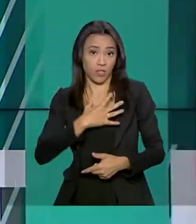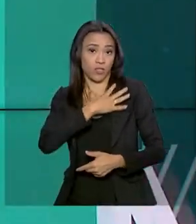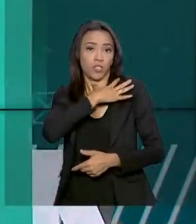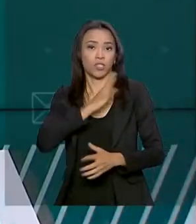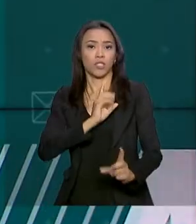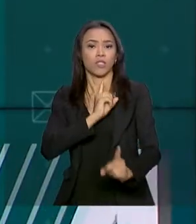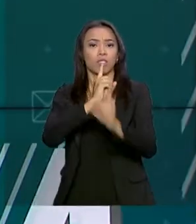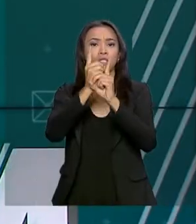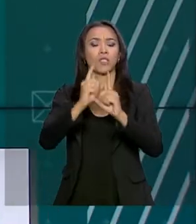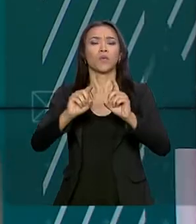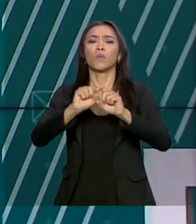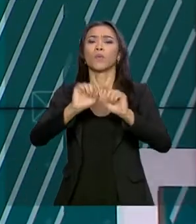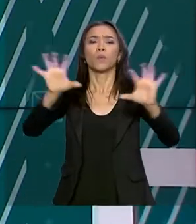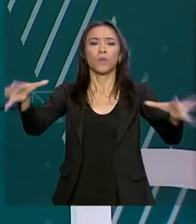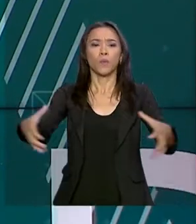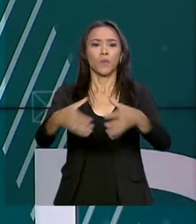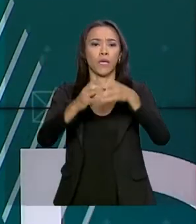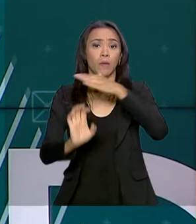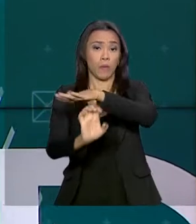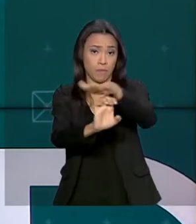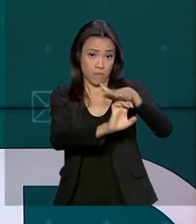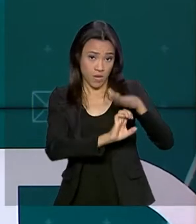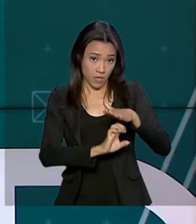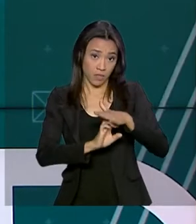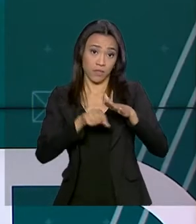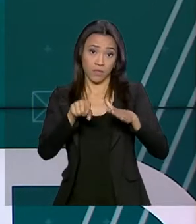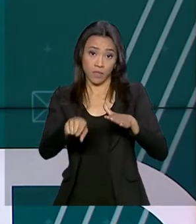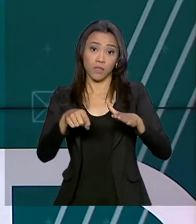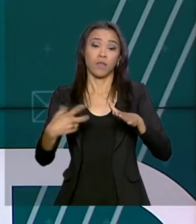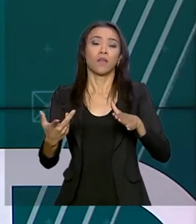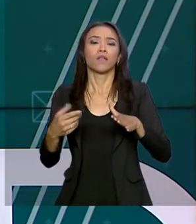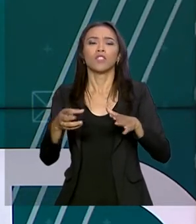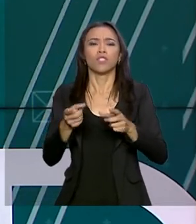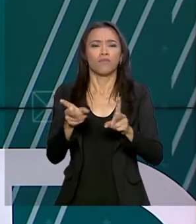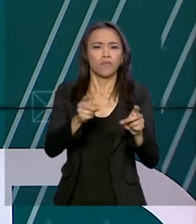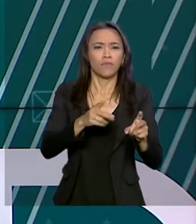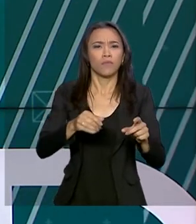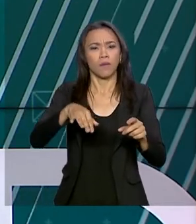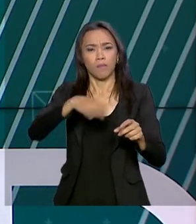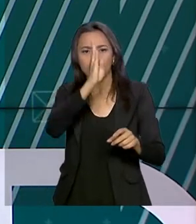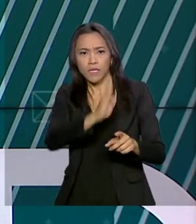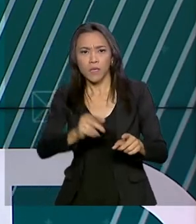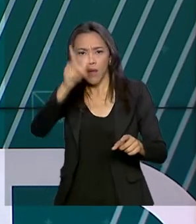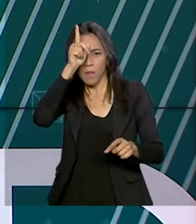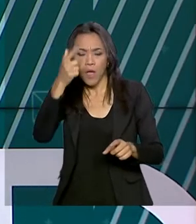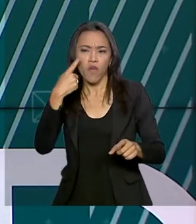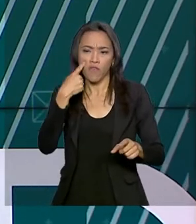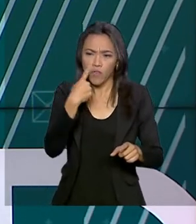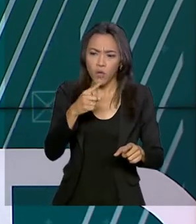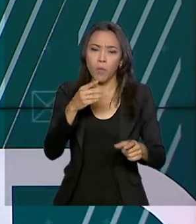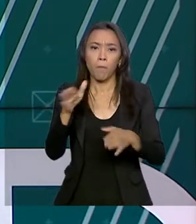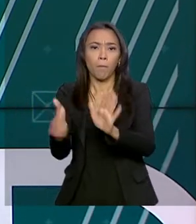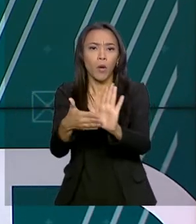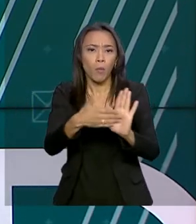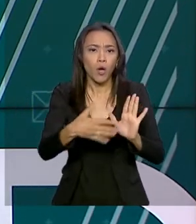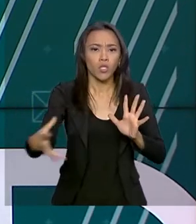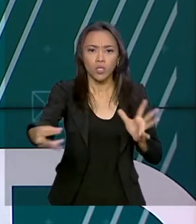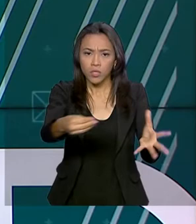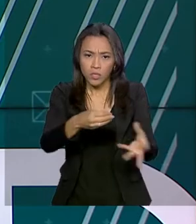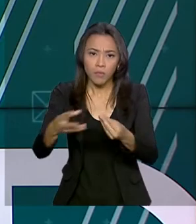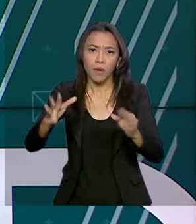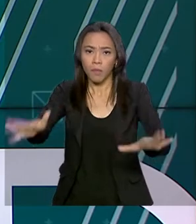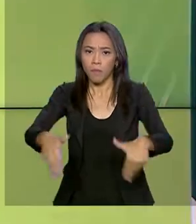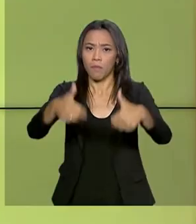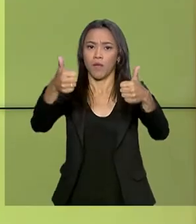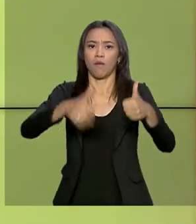encontro da Câmara de Comércio Brasil-Alemanha. Ele ouviu propostas de investimentos e destacou o esforço do governo para melhorar o ambiente de